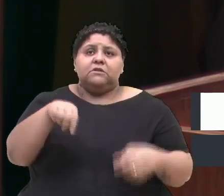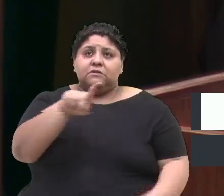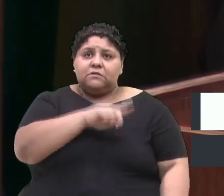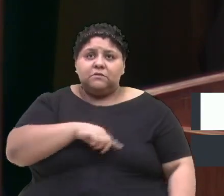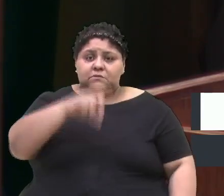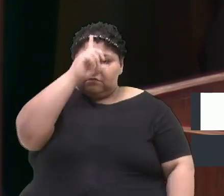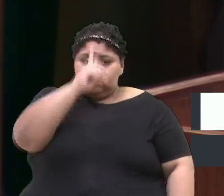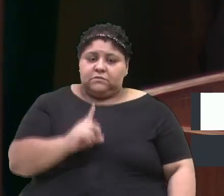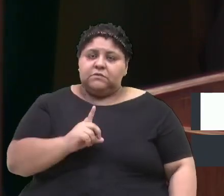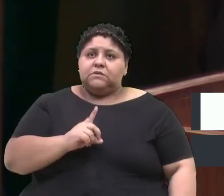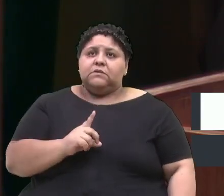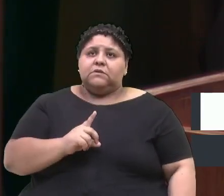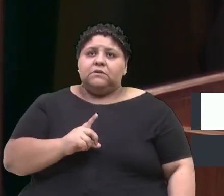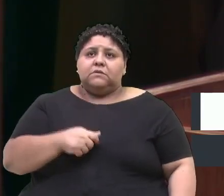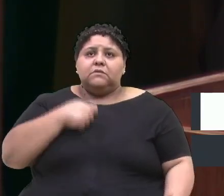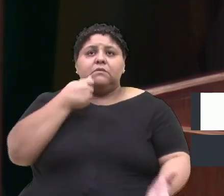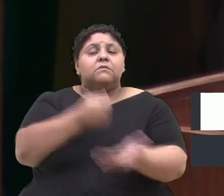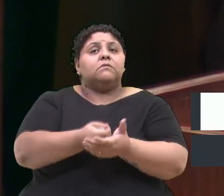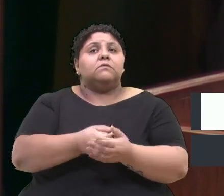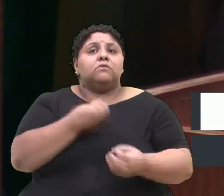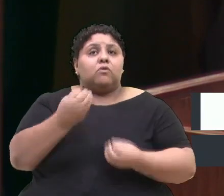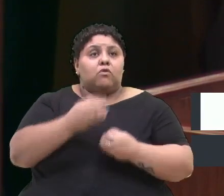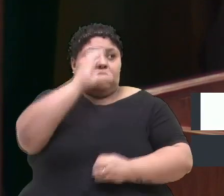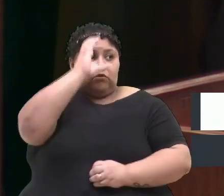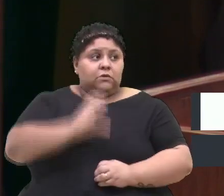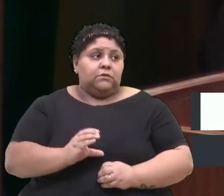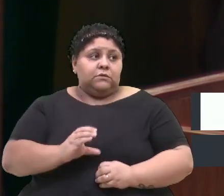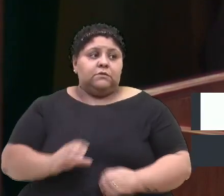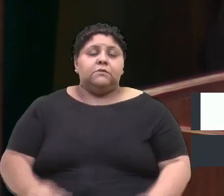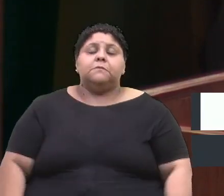direitos e os nossos deveres enquanto cidadãos.